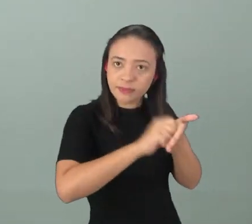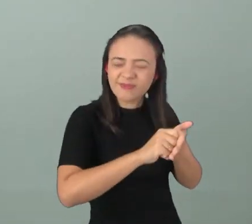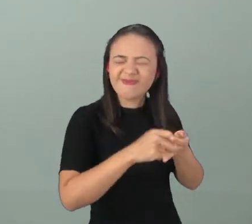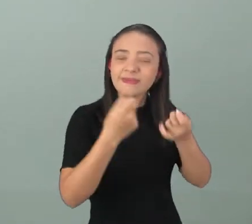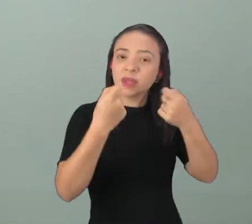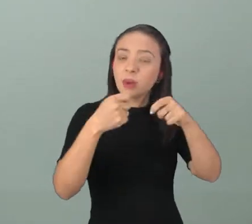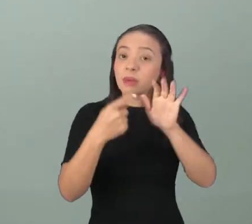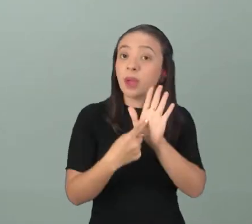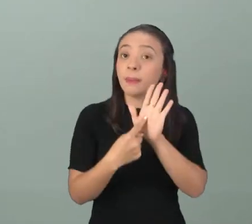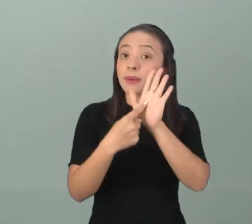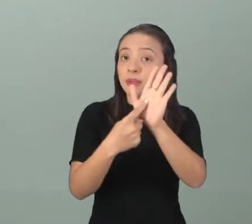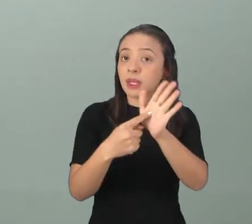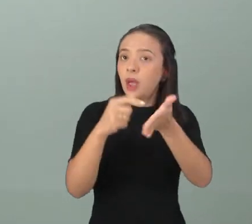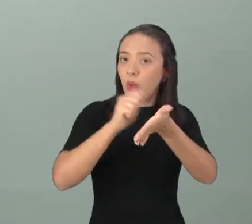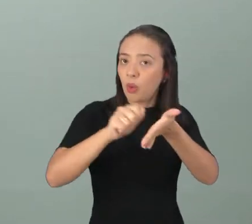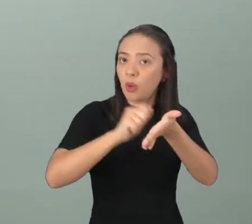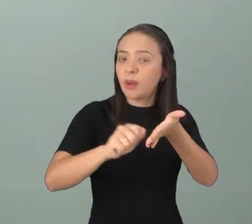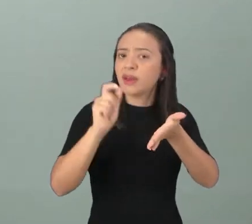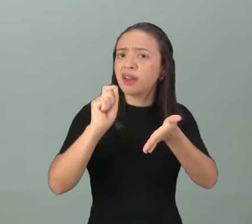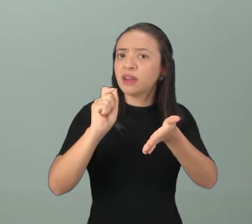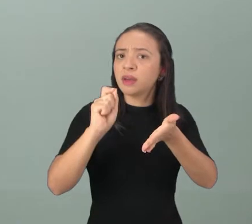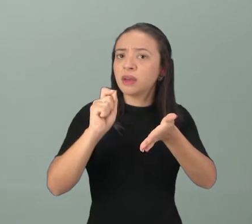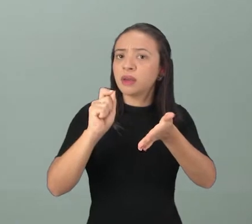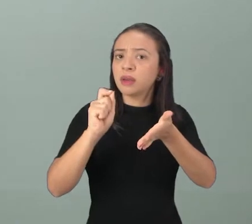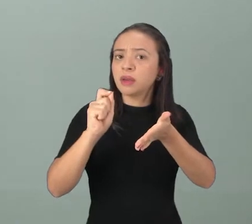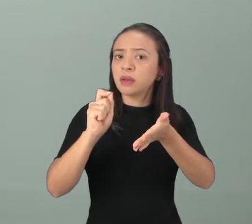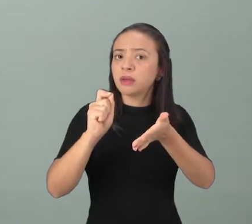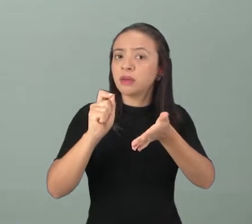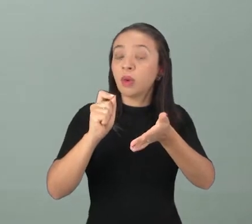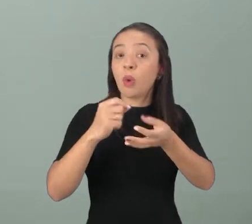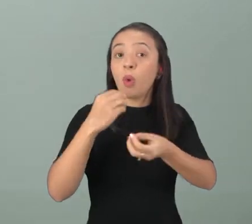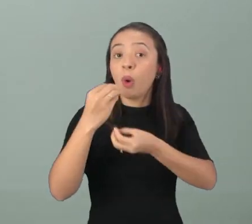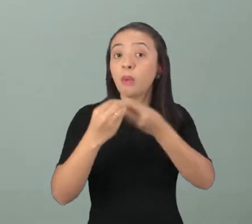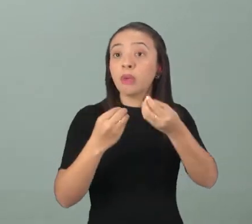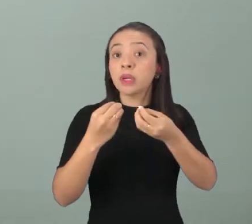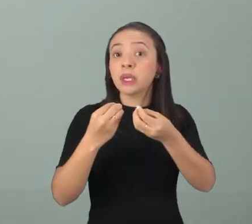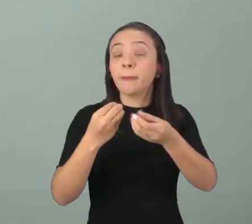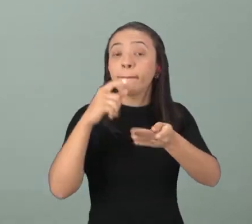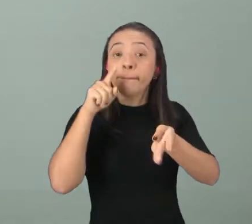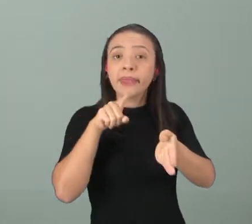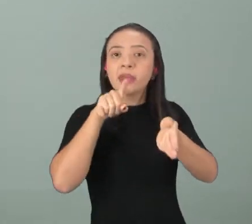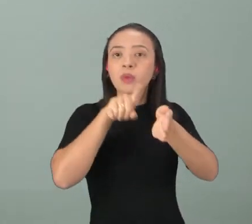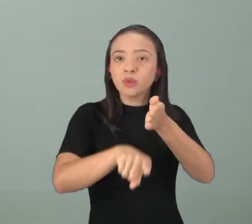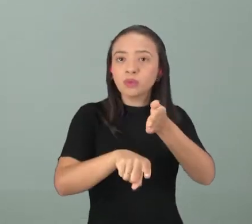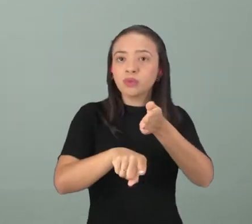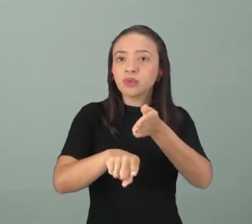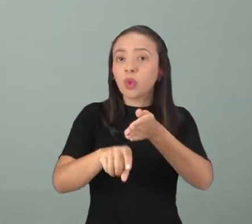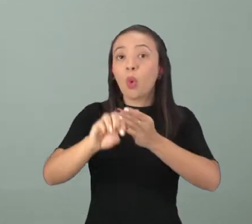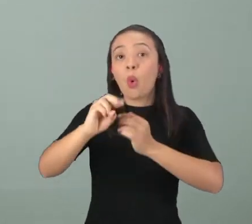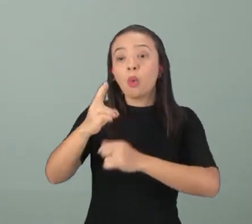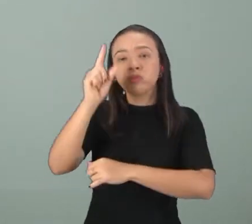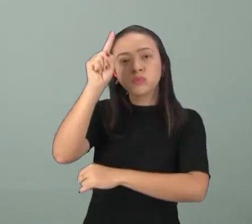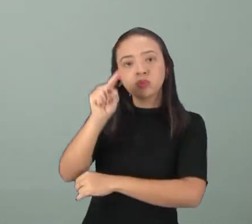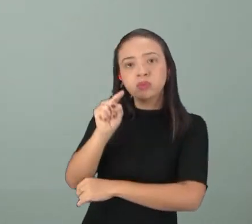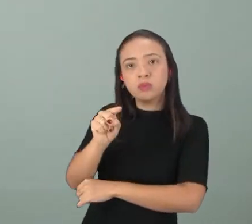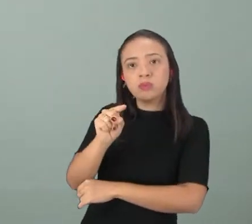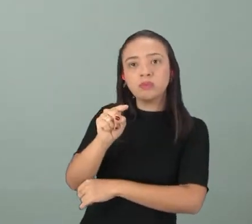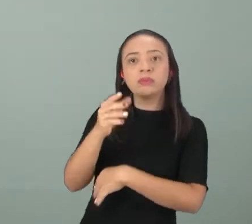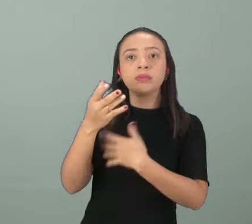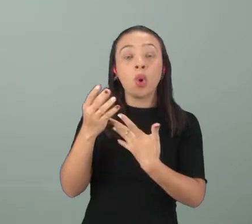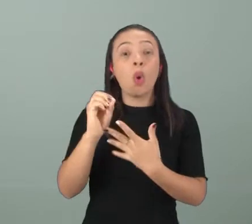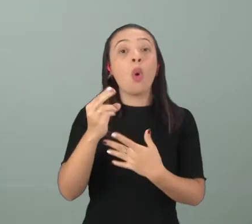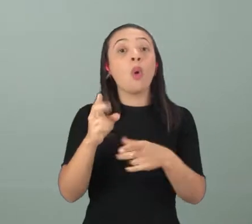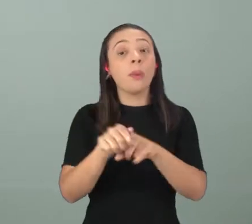gente precisa demonstrar no registro a mesma entonação que a gente usa na voz de fazer uma pergunta, uma exclamação, uma admiração